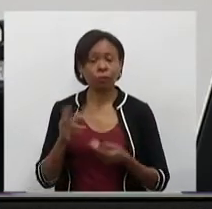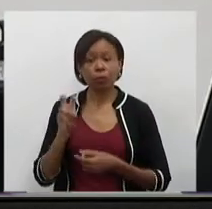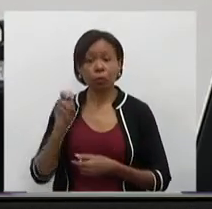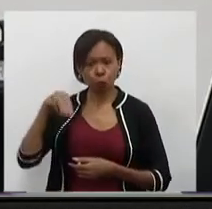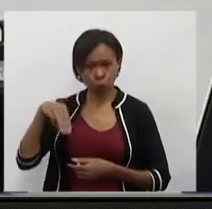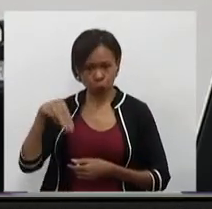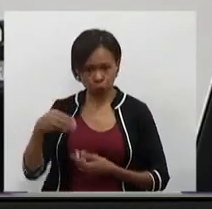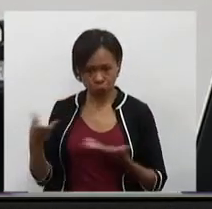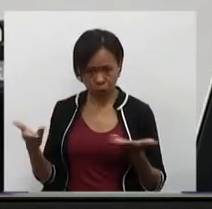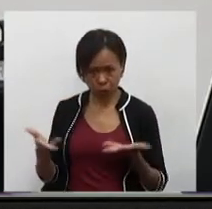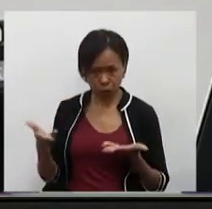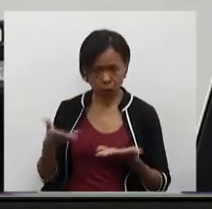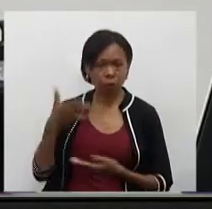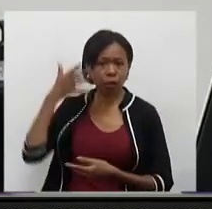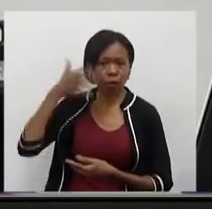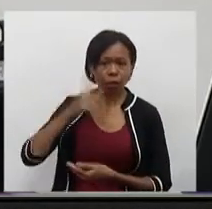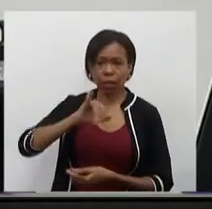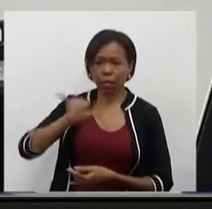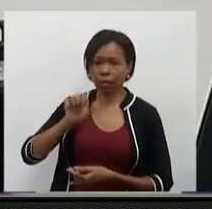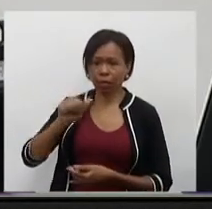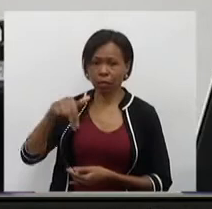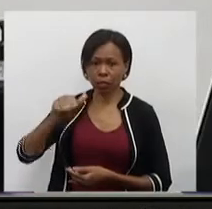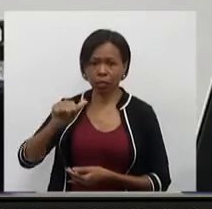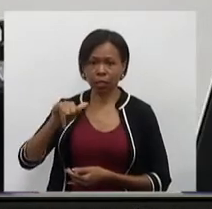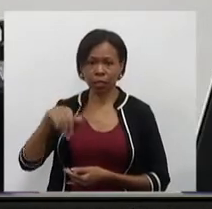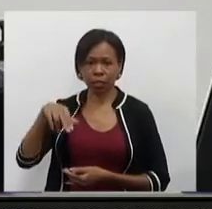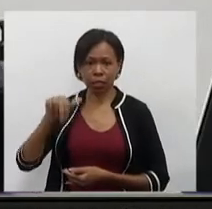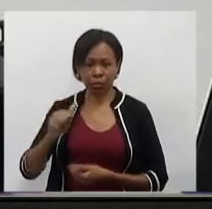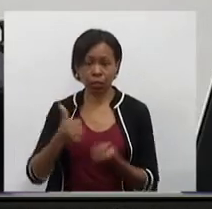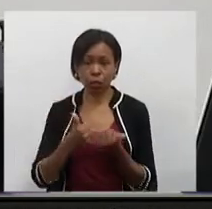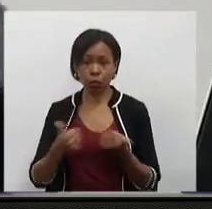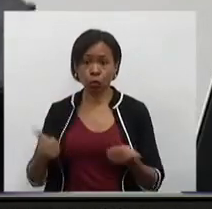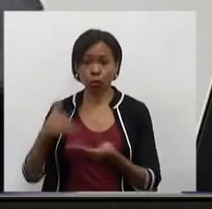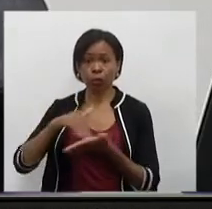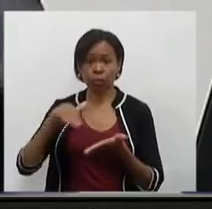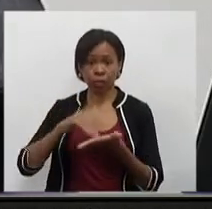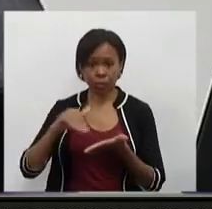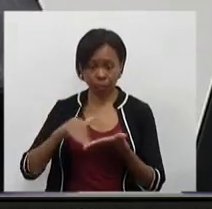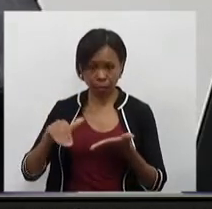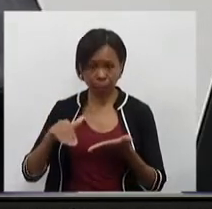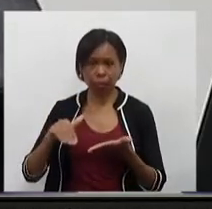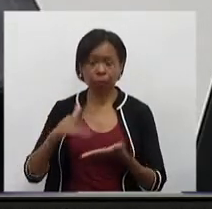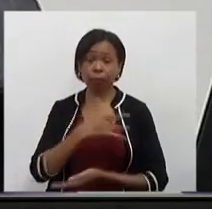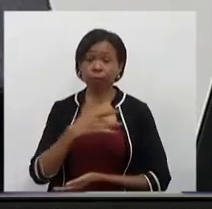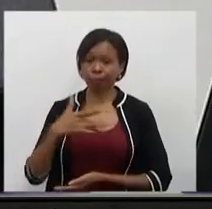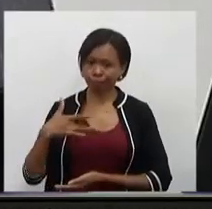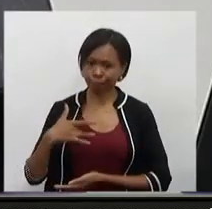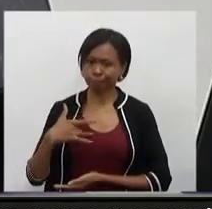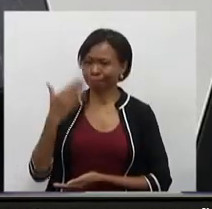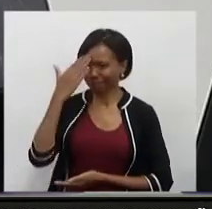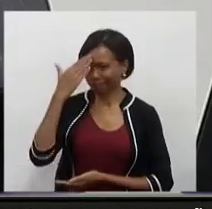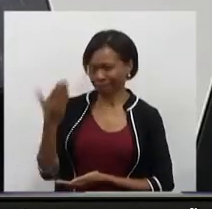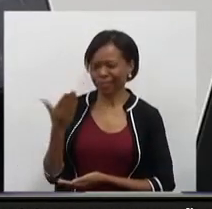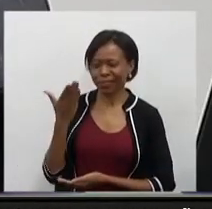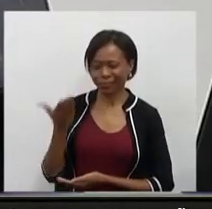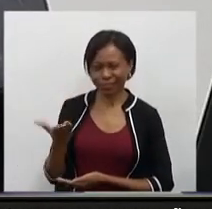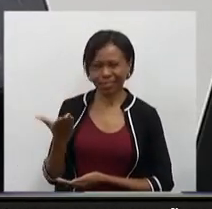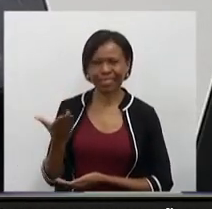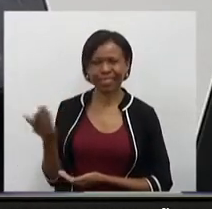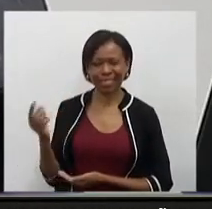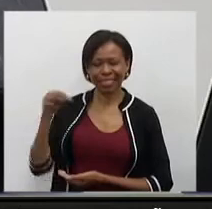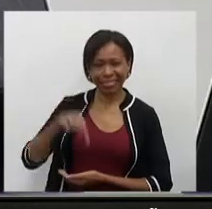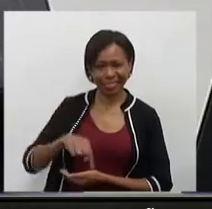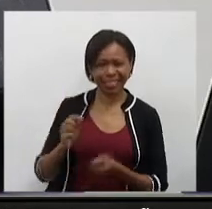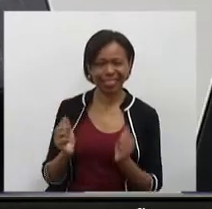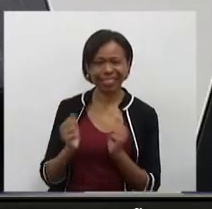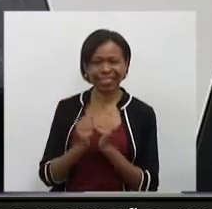5 minutos para Janaína, nossa subsecretária de saúde. Agradeço, viu, Janaína, de você estar conosco aqui,